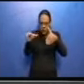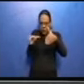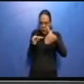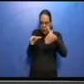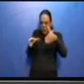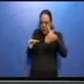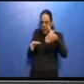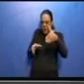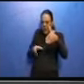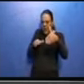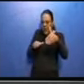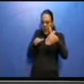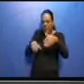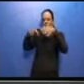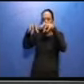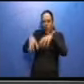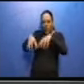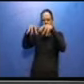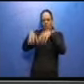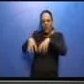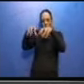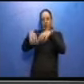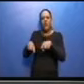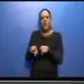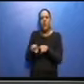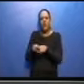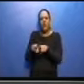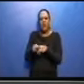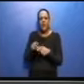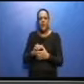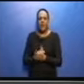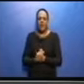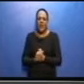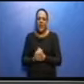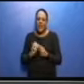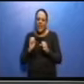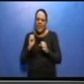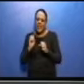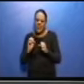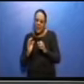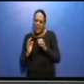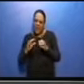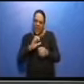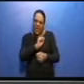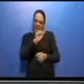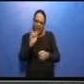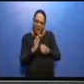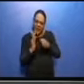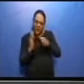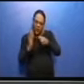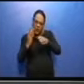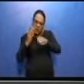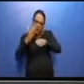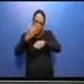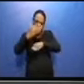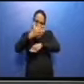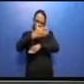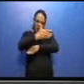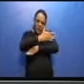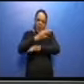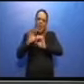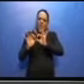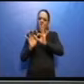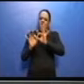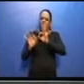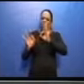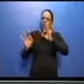de chuva, né? De precipitação. E quanto mais a gente entra para dentro do continente, a maritimidade perde a sua influência e passa a ser